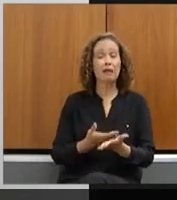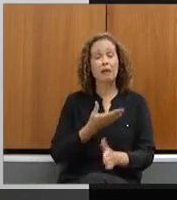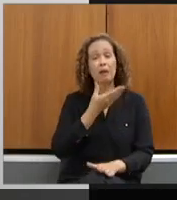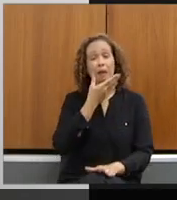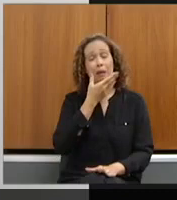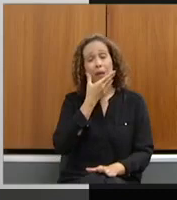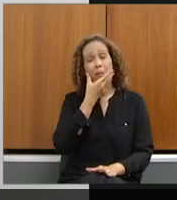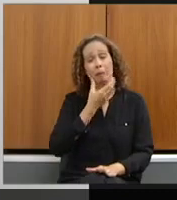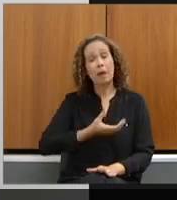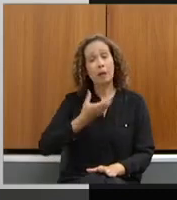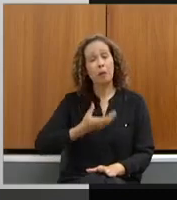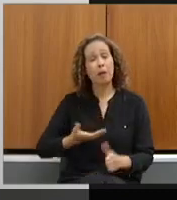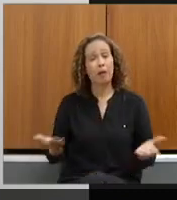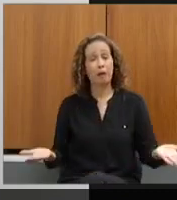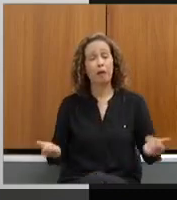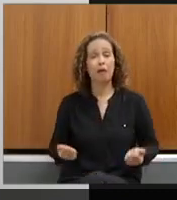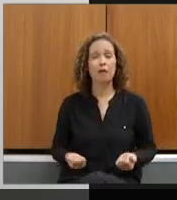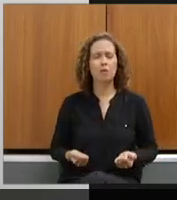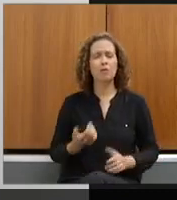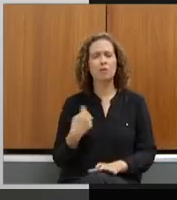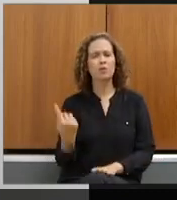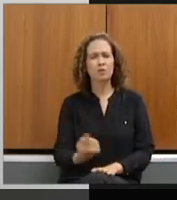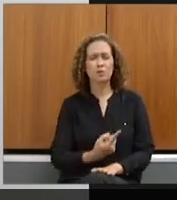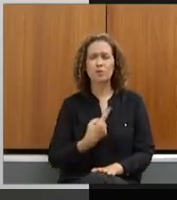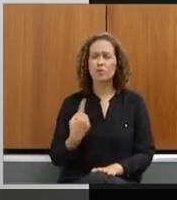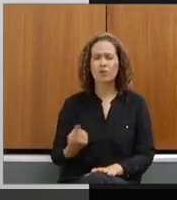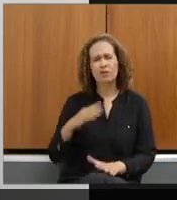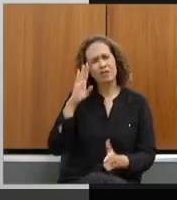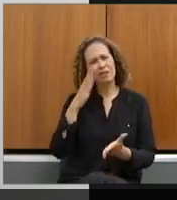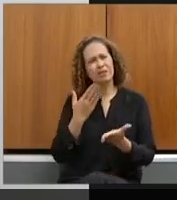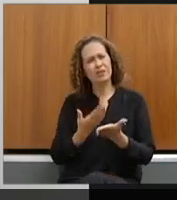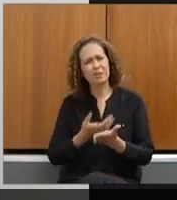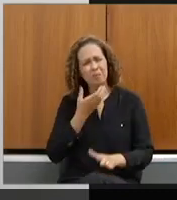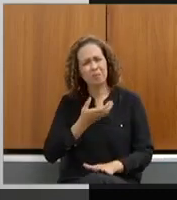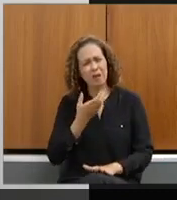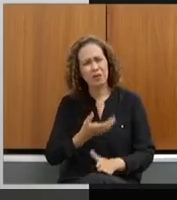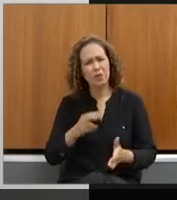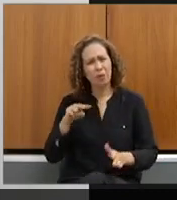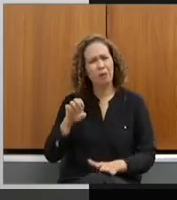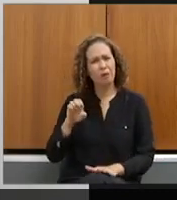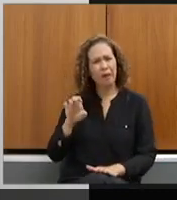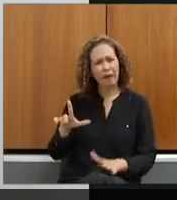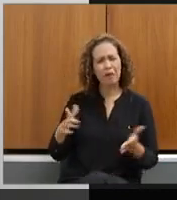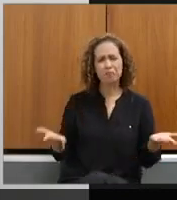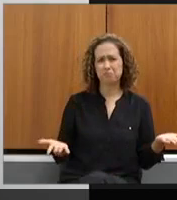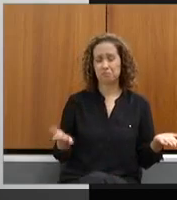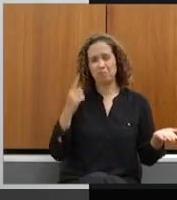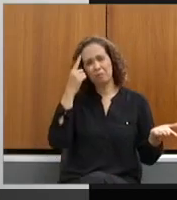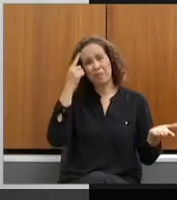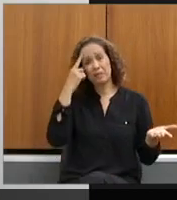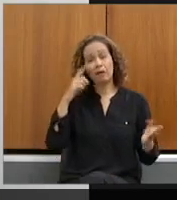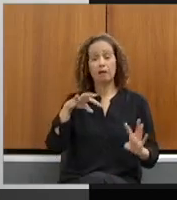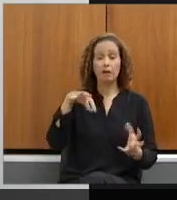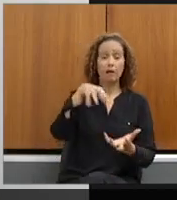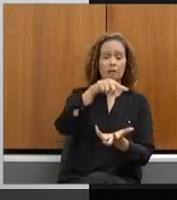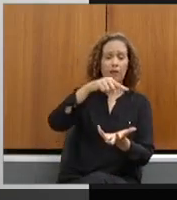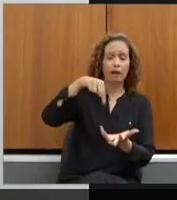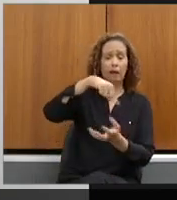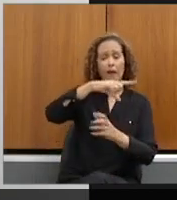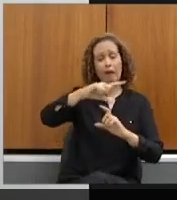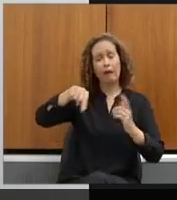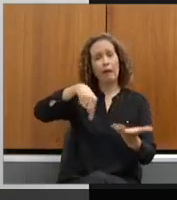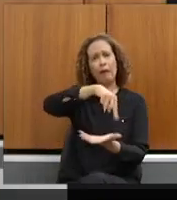deputados gestores não podem acreditar em Papai Noel Principalmente quando o Papai Noel acha que até bom